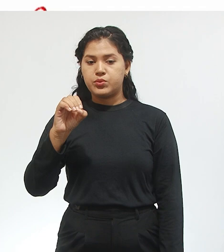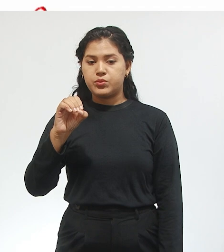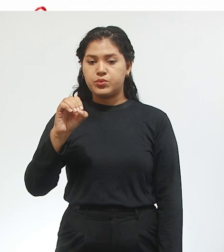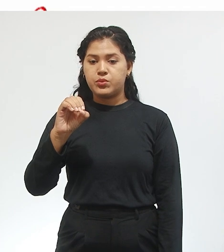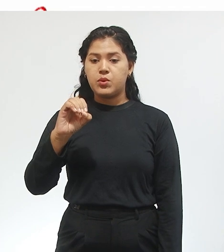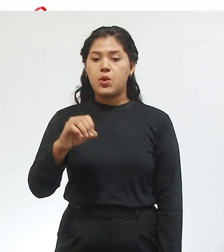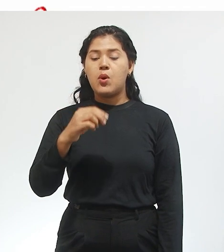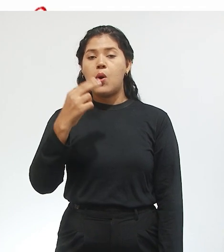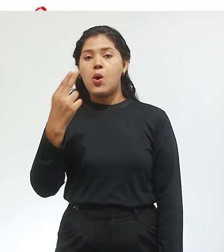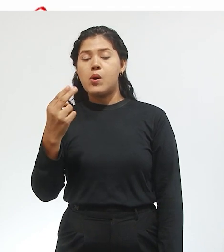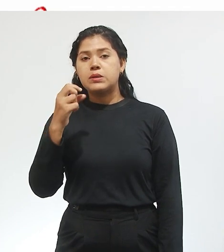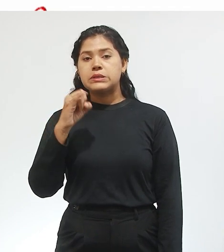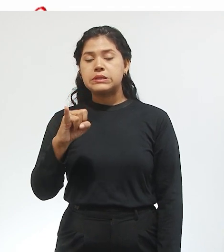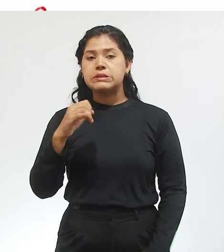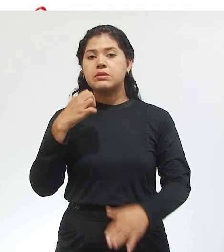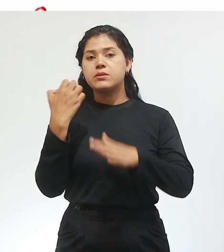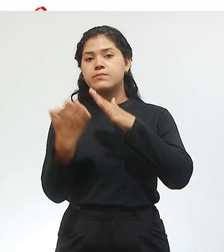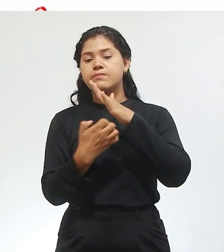ou